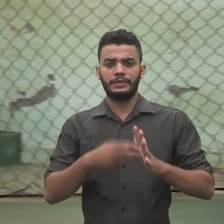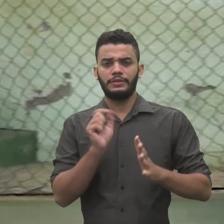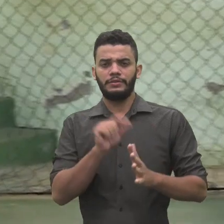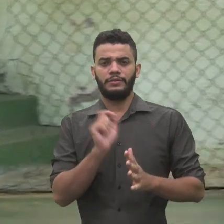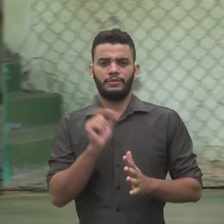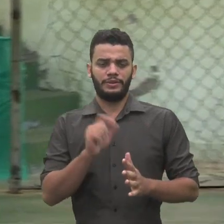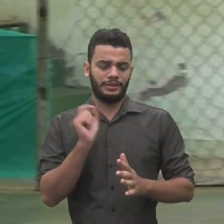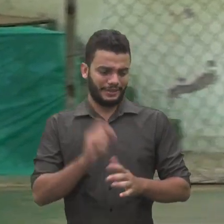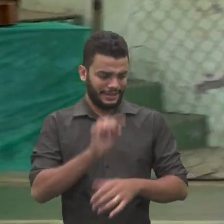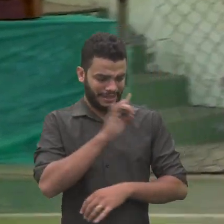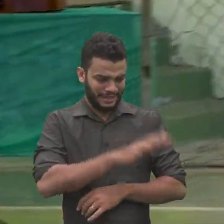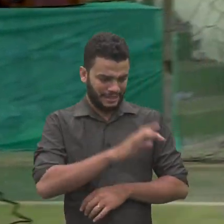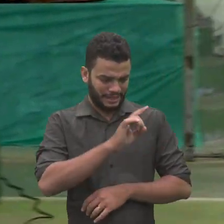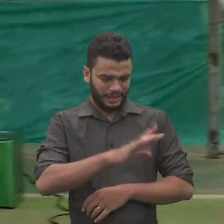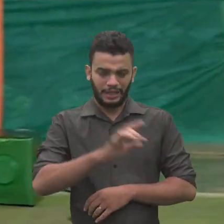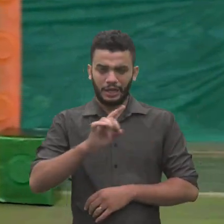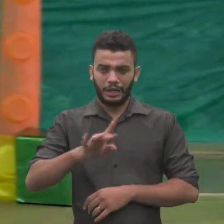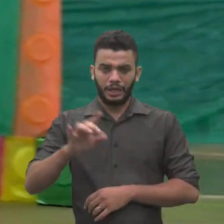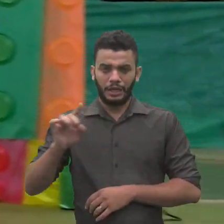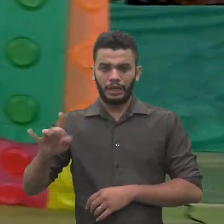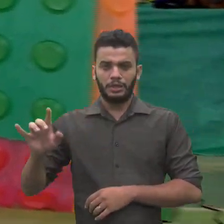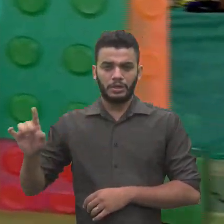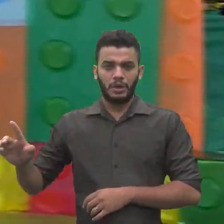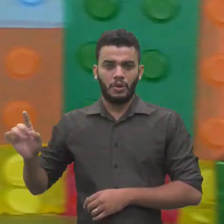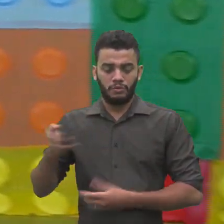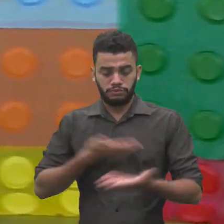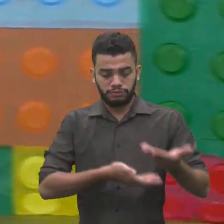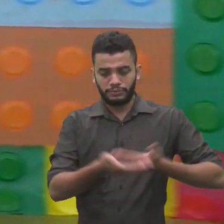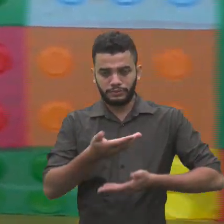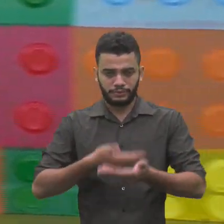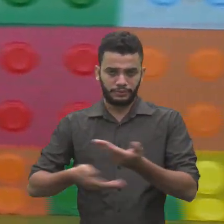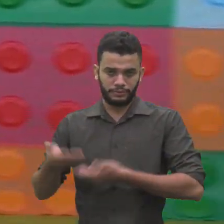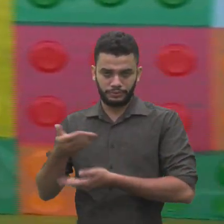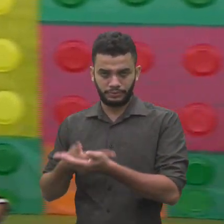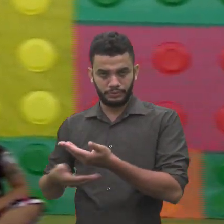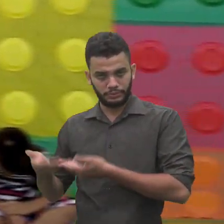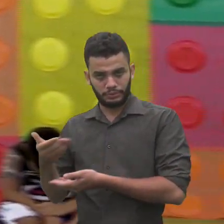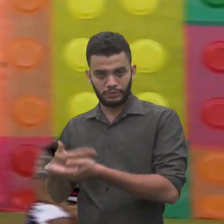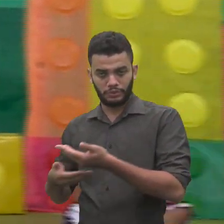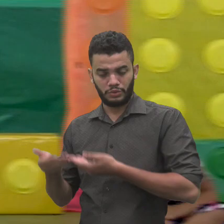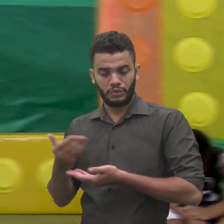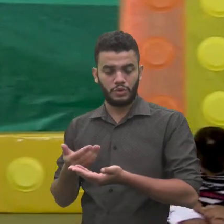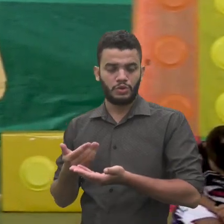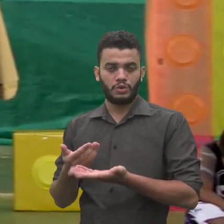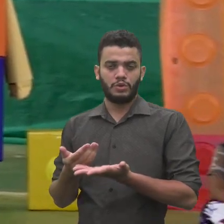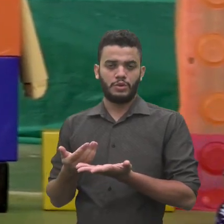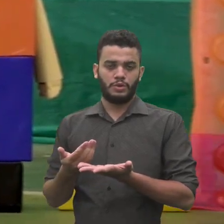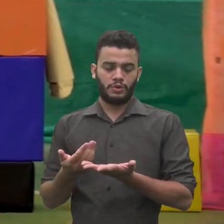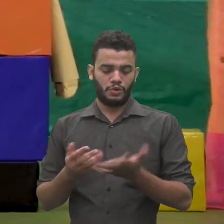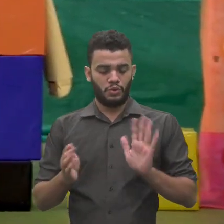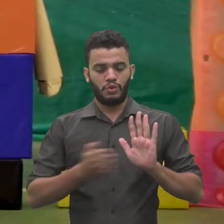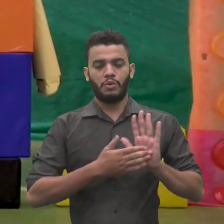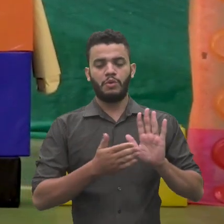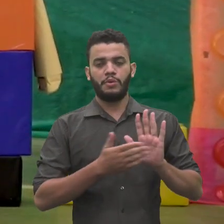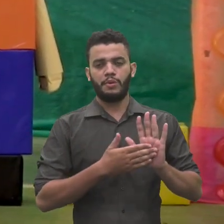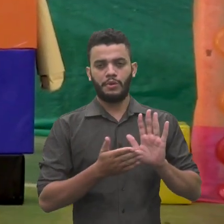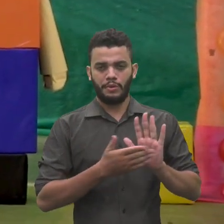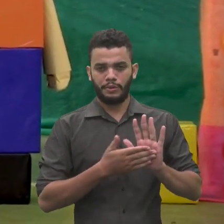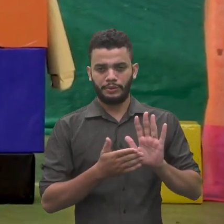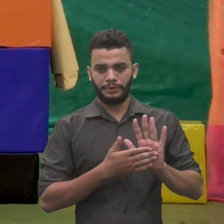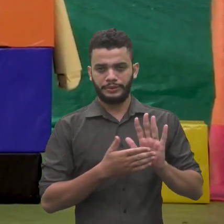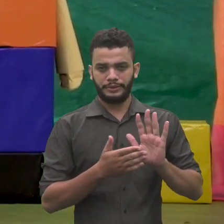desse projeto é Gestando Sonho, Alcançando Metas. Quando você tem um